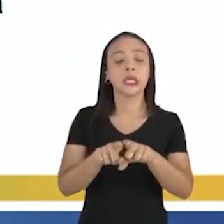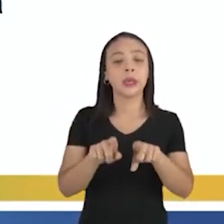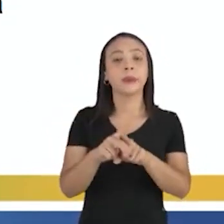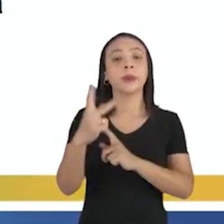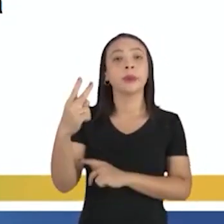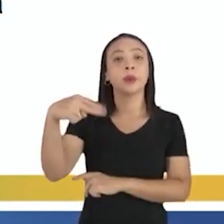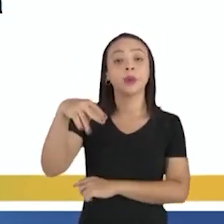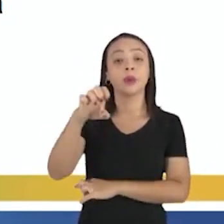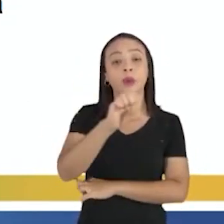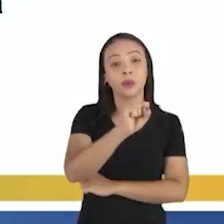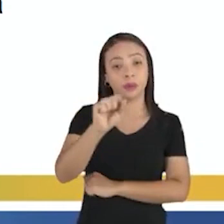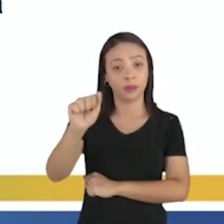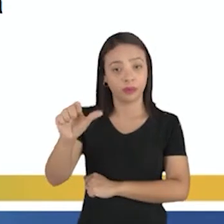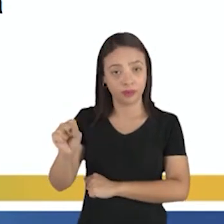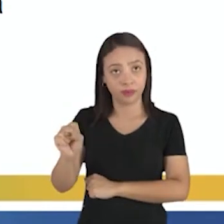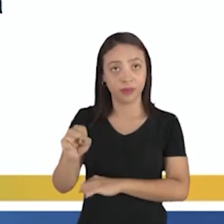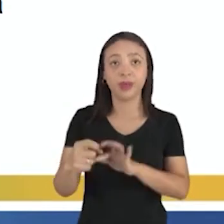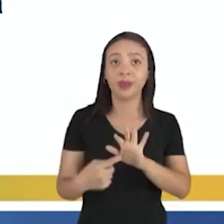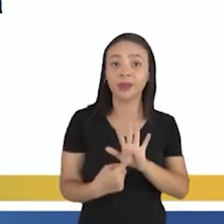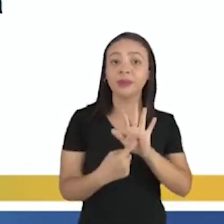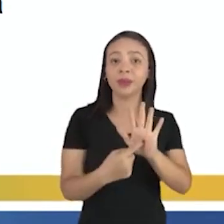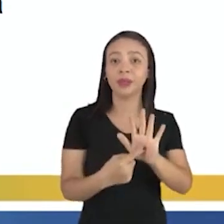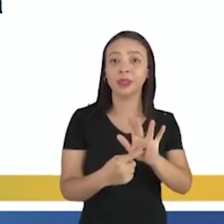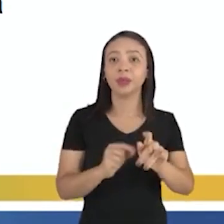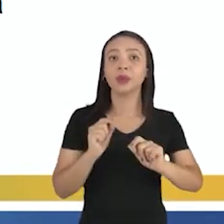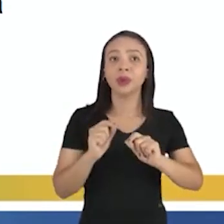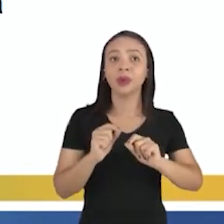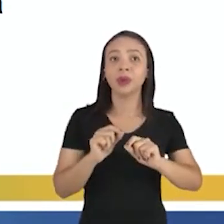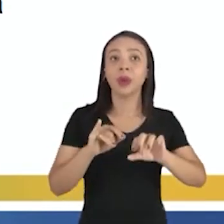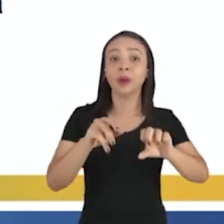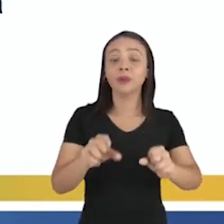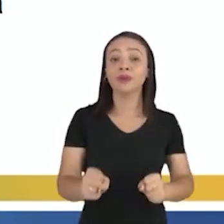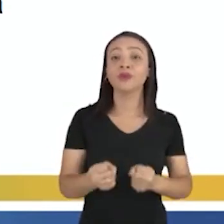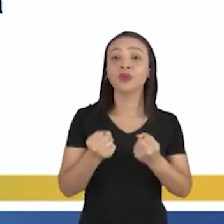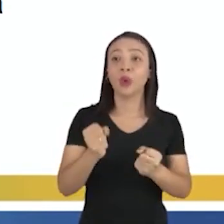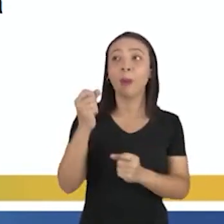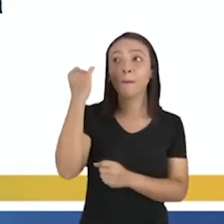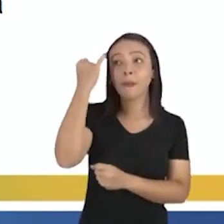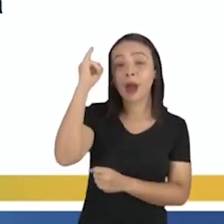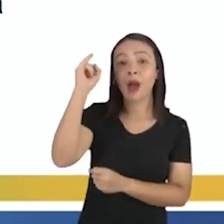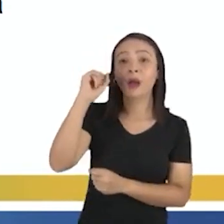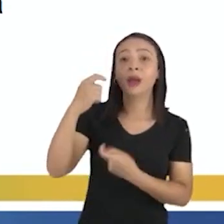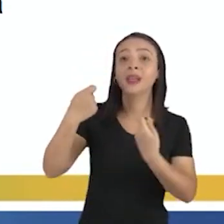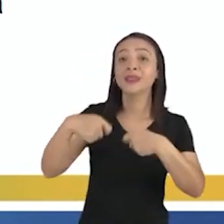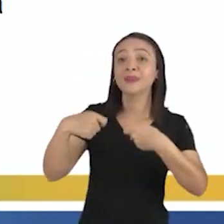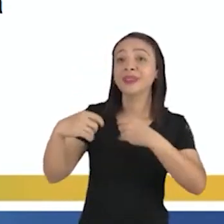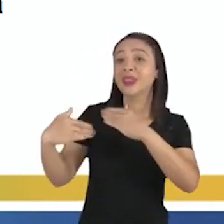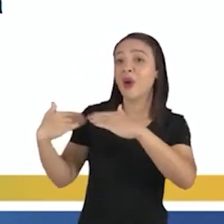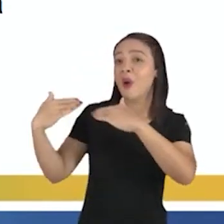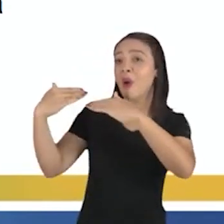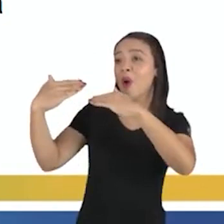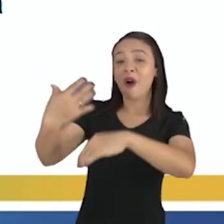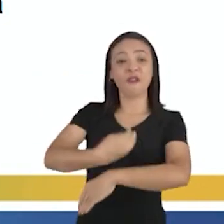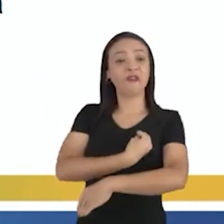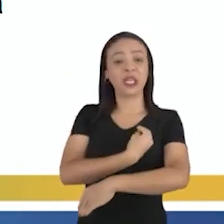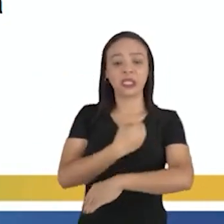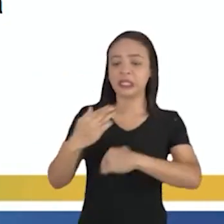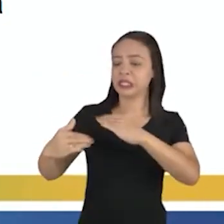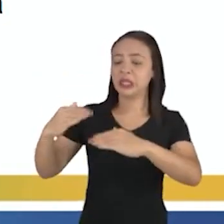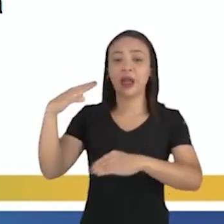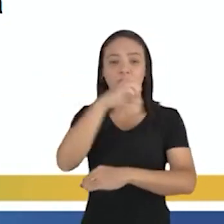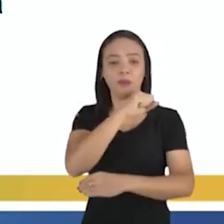pronome essas, ele vai trazer essa intensificação da ideia do súbito amadurecimento,